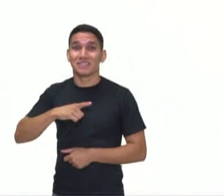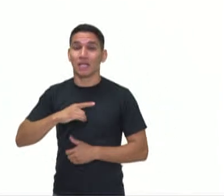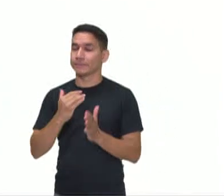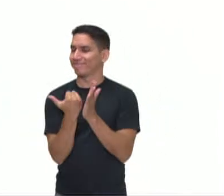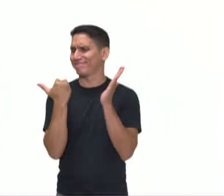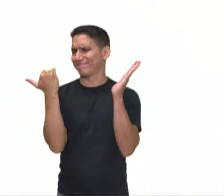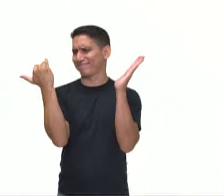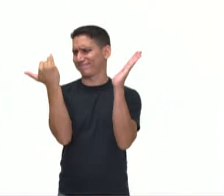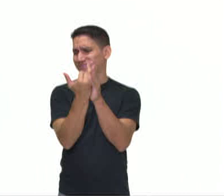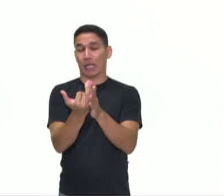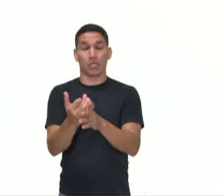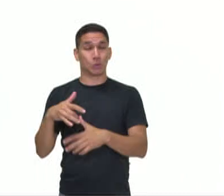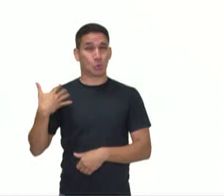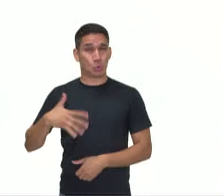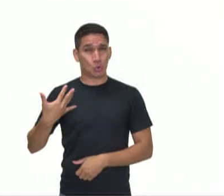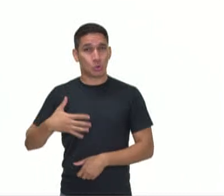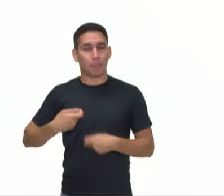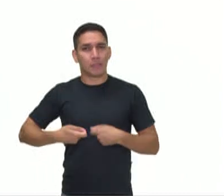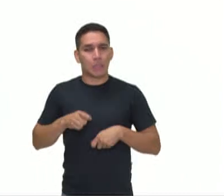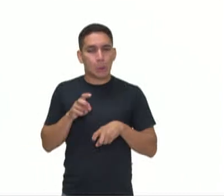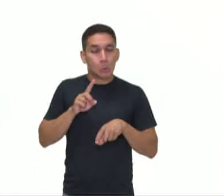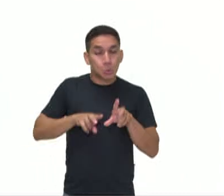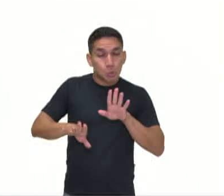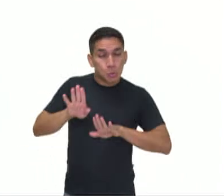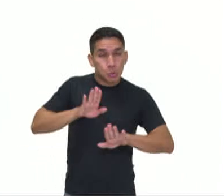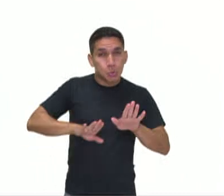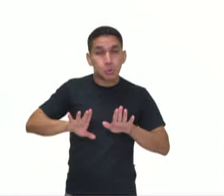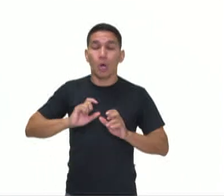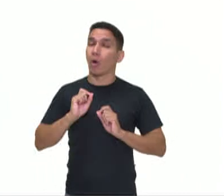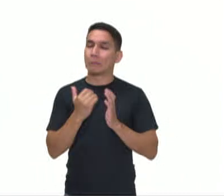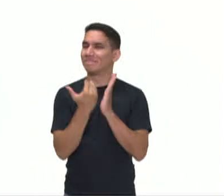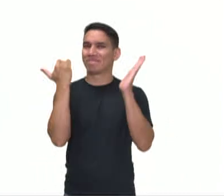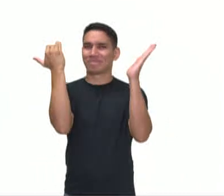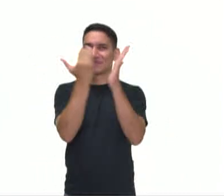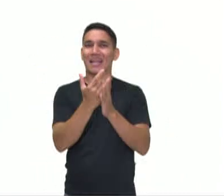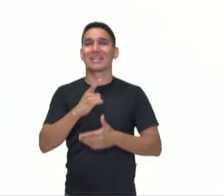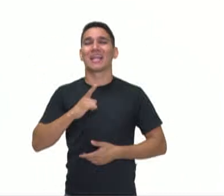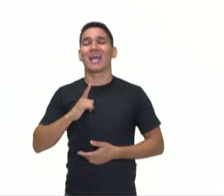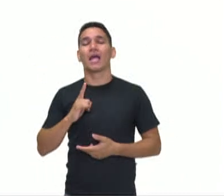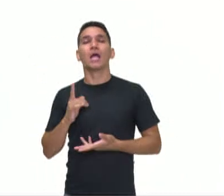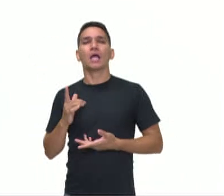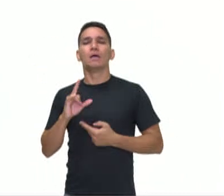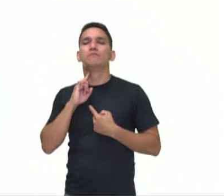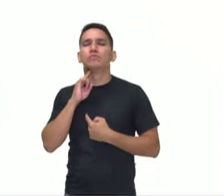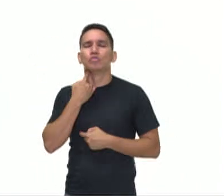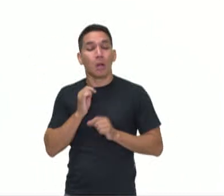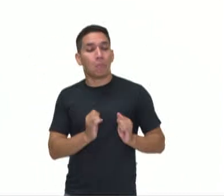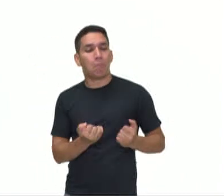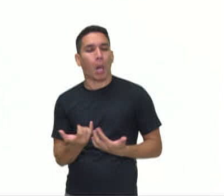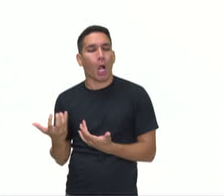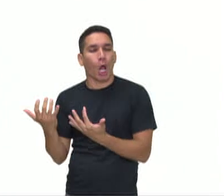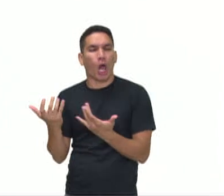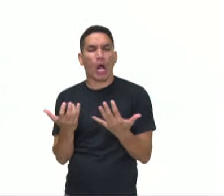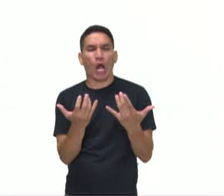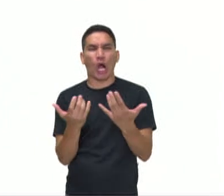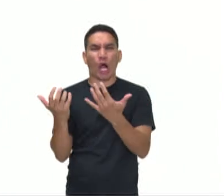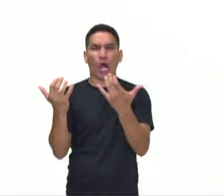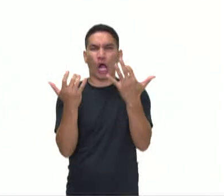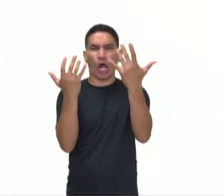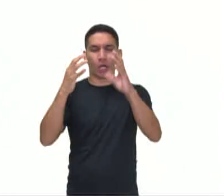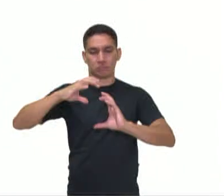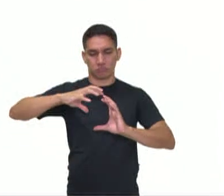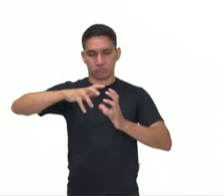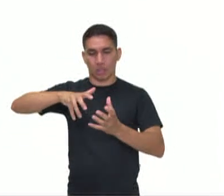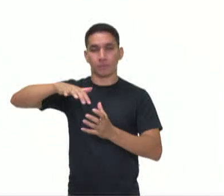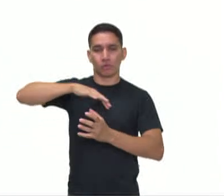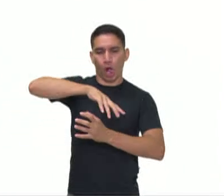evidentes a serem enfrentadas nas cidades. Elevada emissão de poluentes tóxicos na atmosfera, além da degradação dos